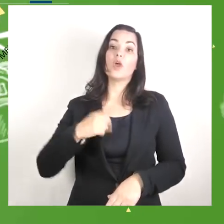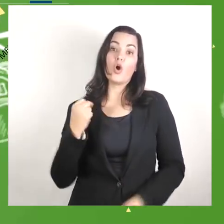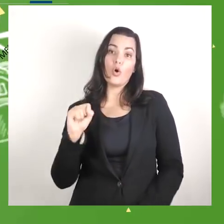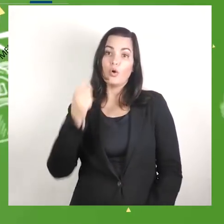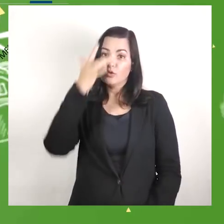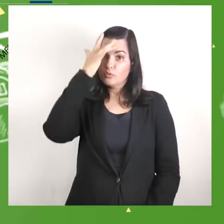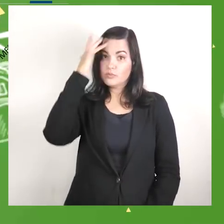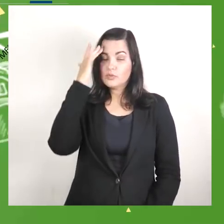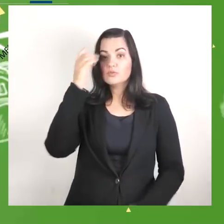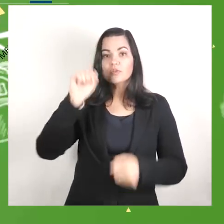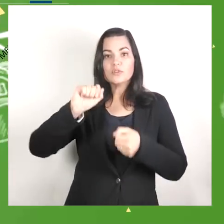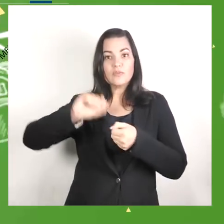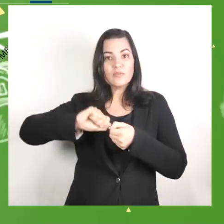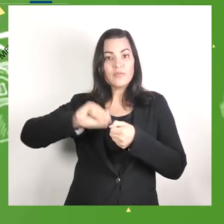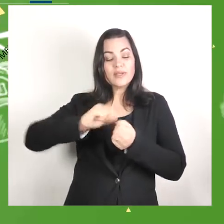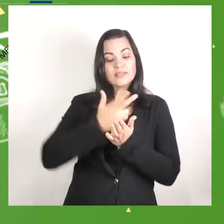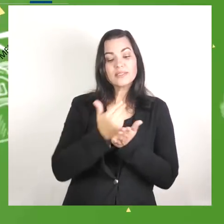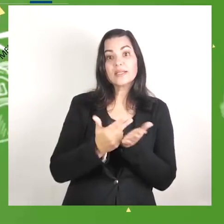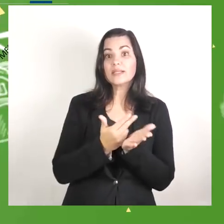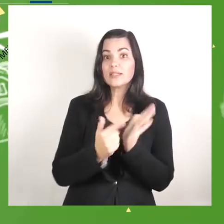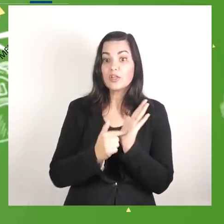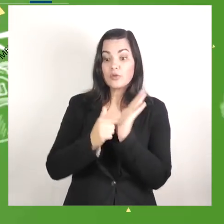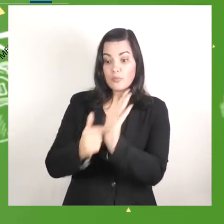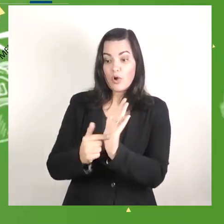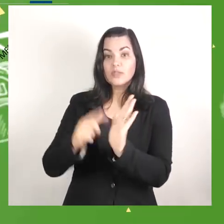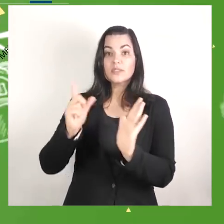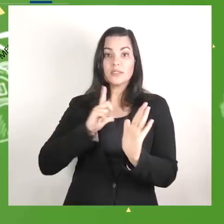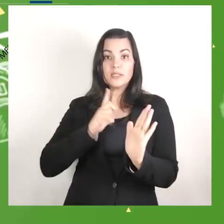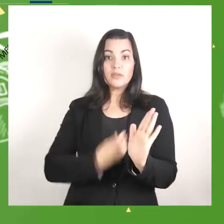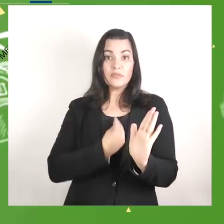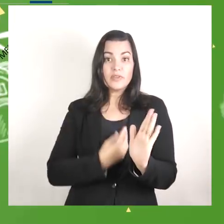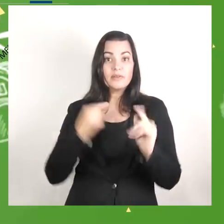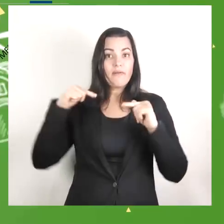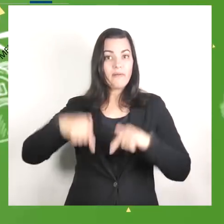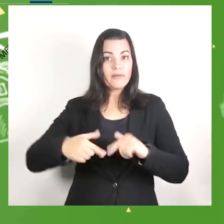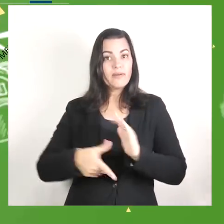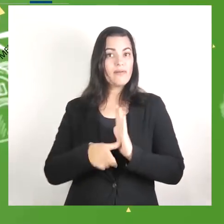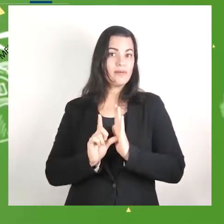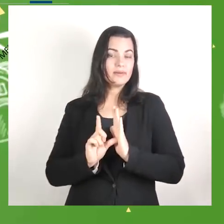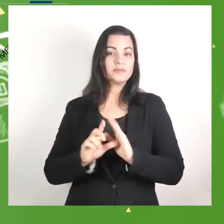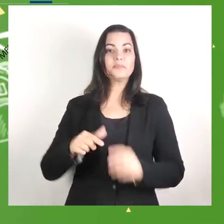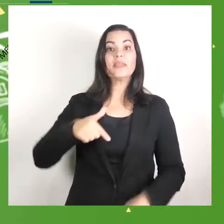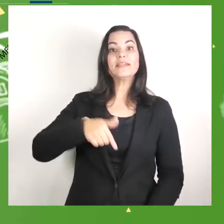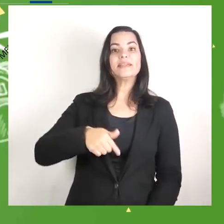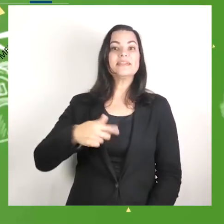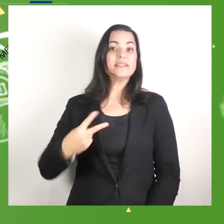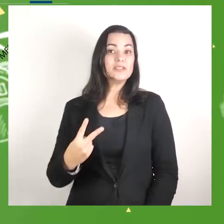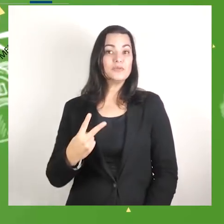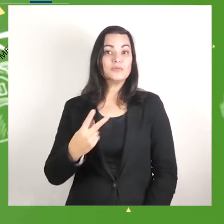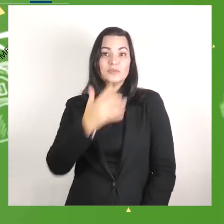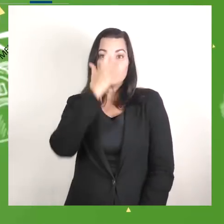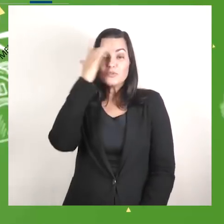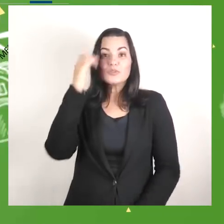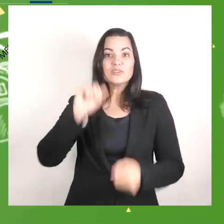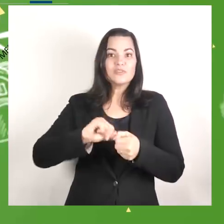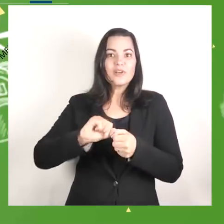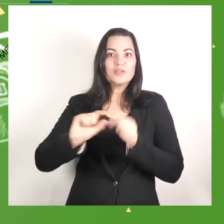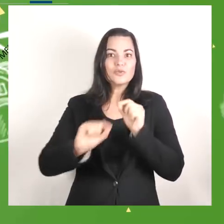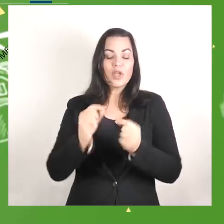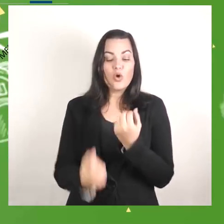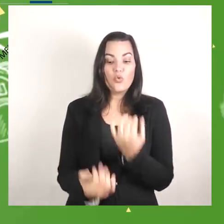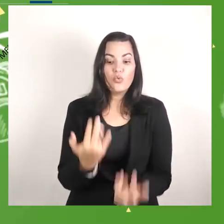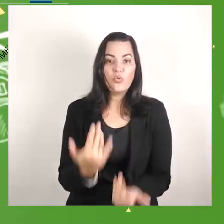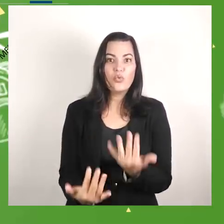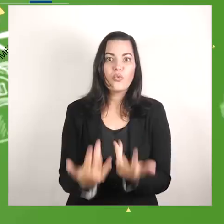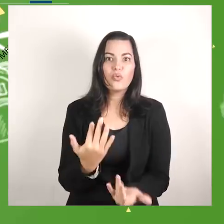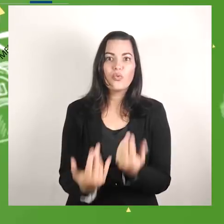fariam um desenho mostrando que estiveram ali. 72 pessoas fariam uma fogueira, utilizariam